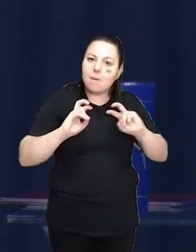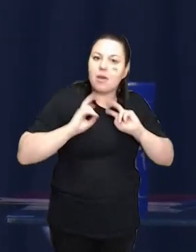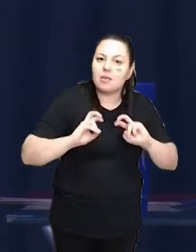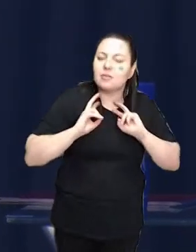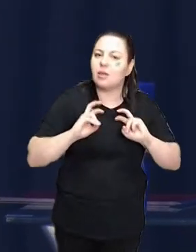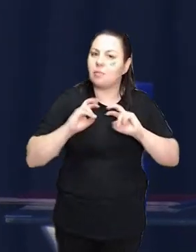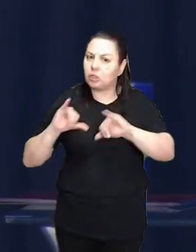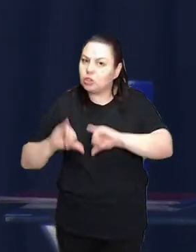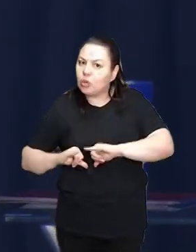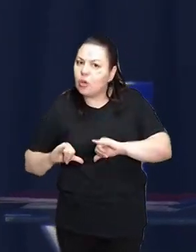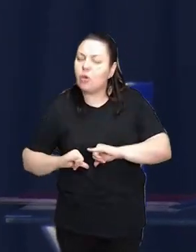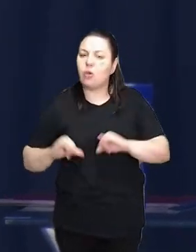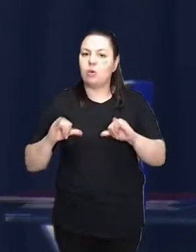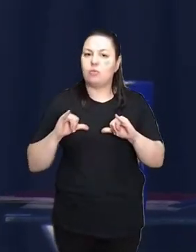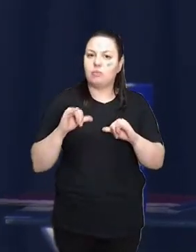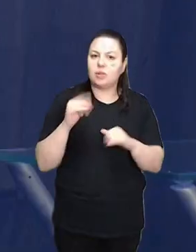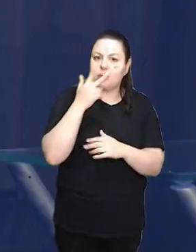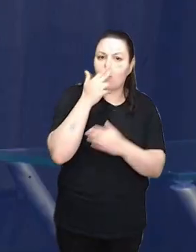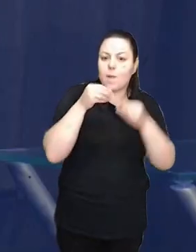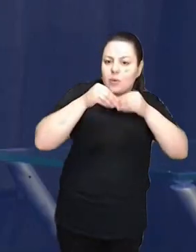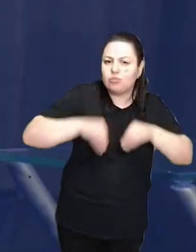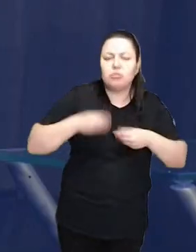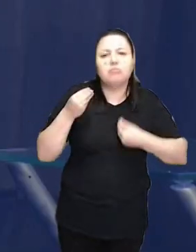gente poderia lidar melhor?